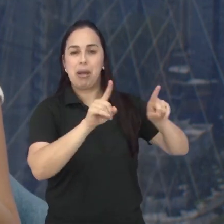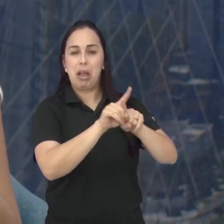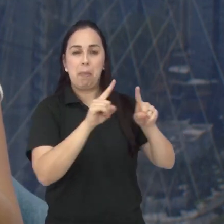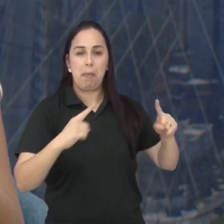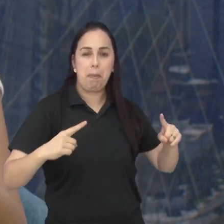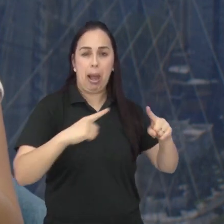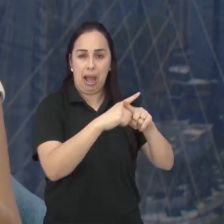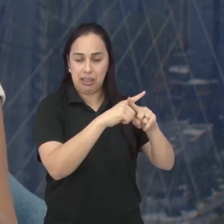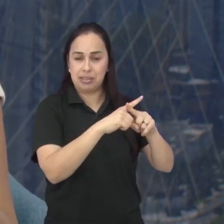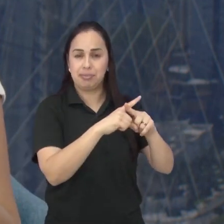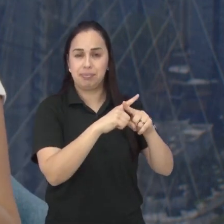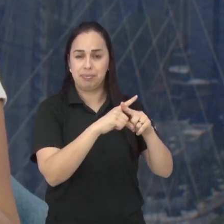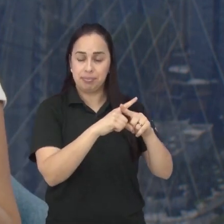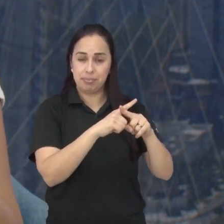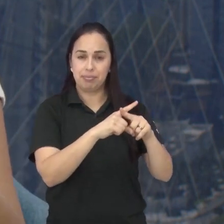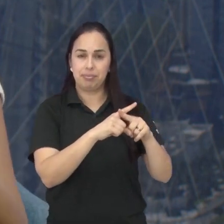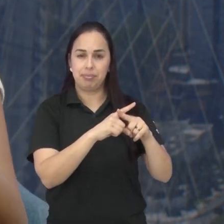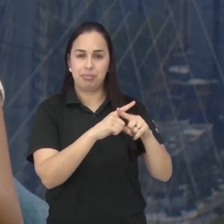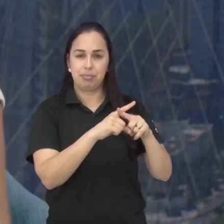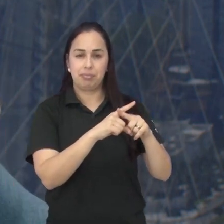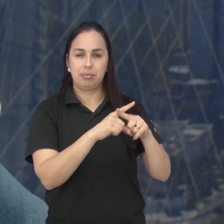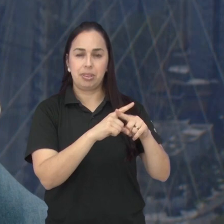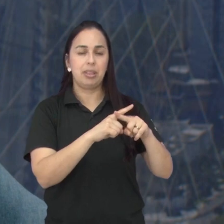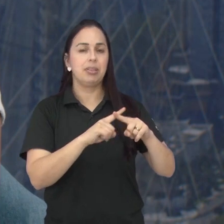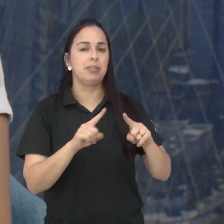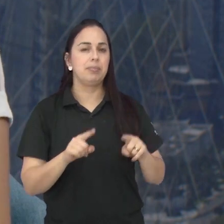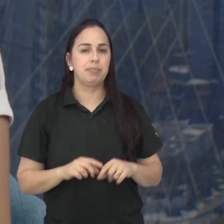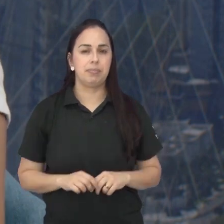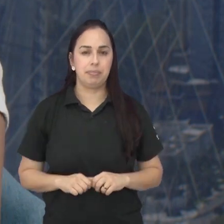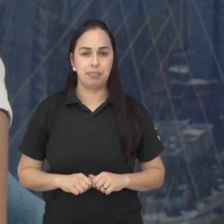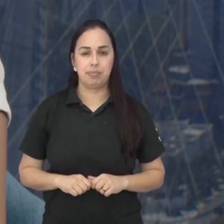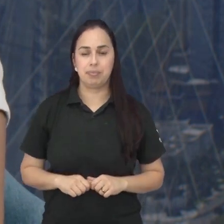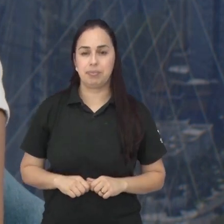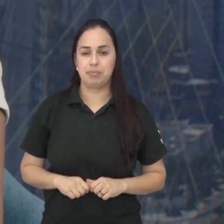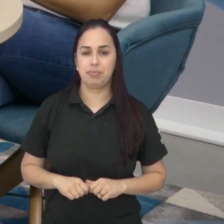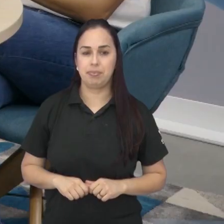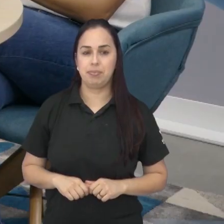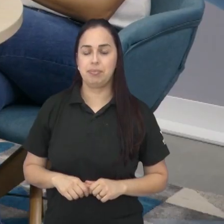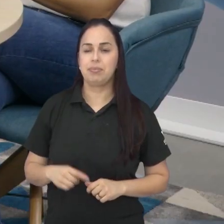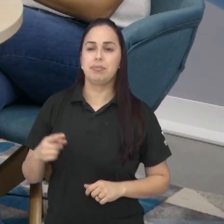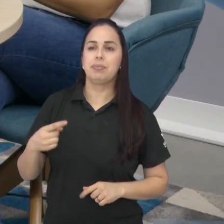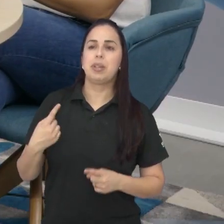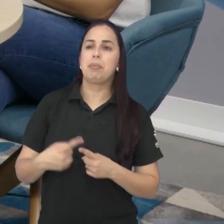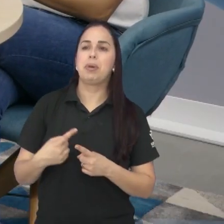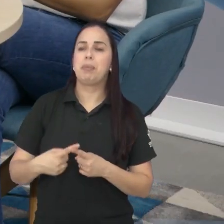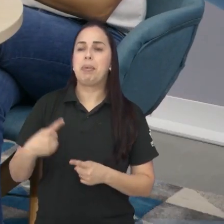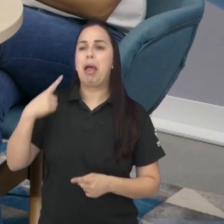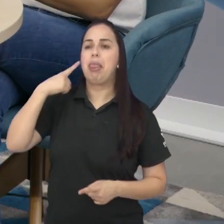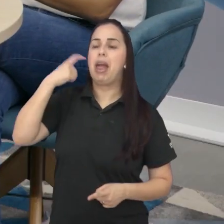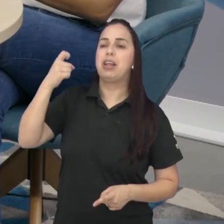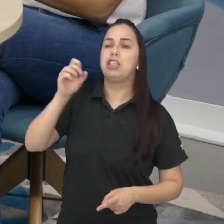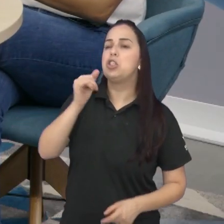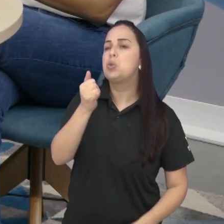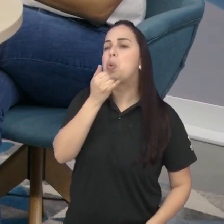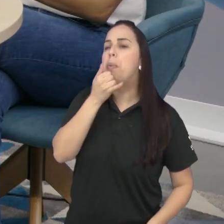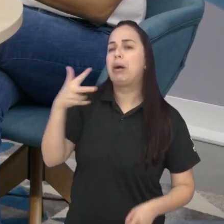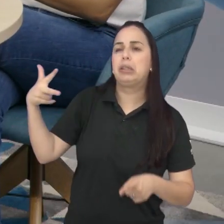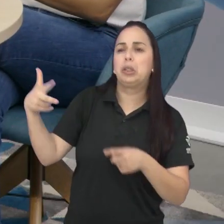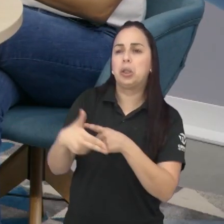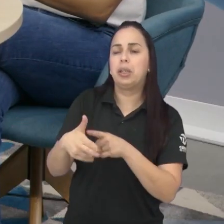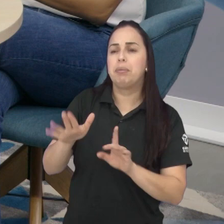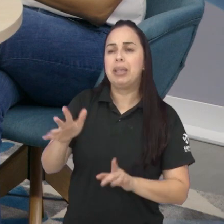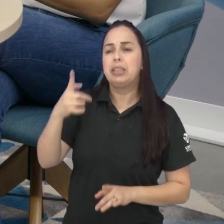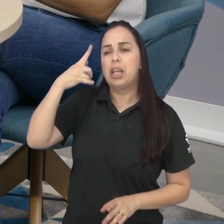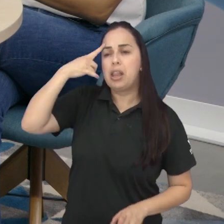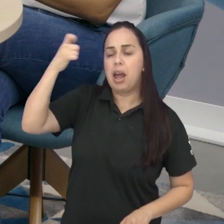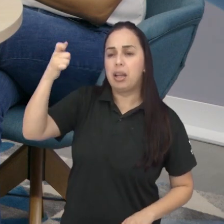que a gente tenha aí essa situação de destruição dessa outra, né? Que existe uma ideia, desculpa interromper, que